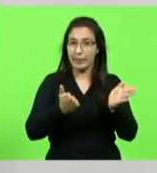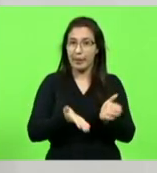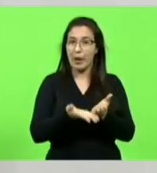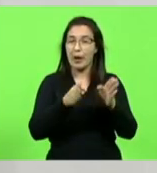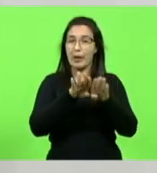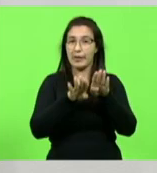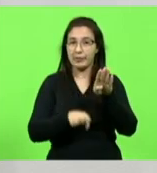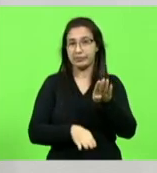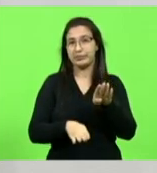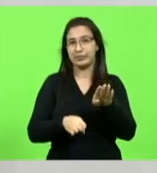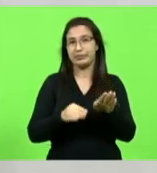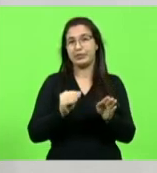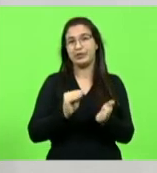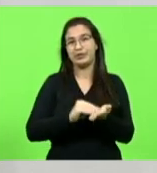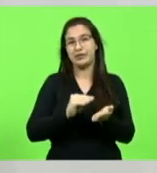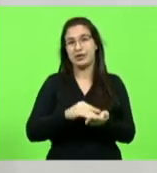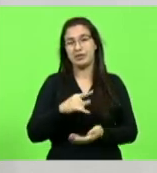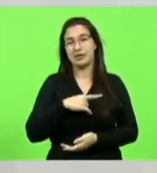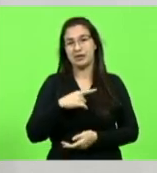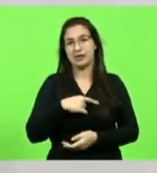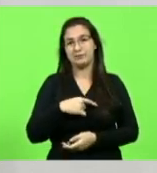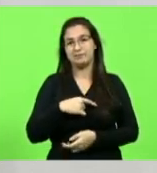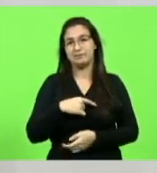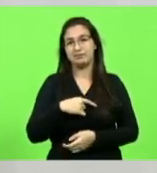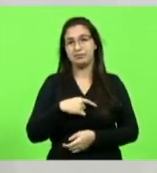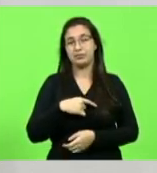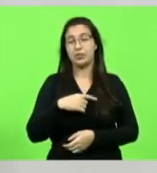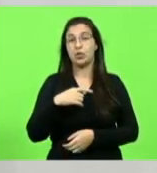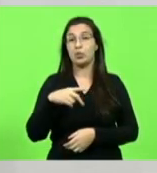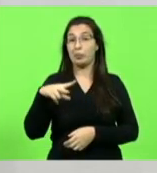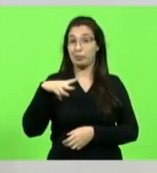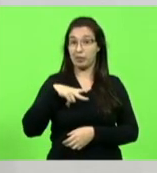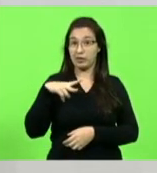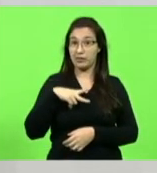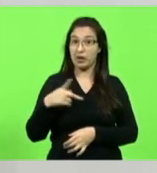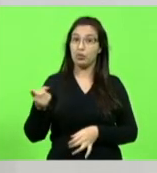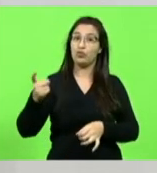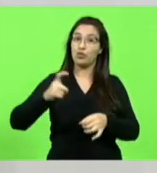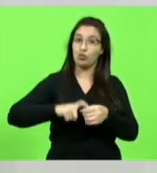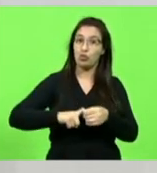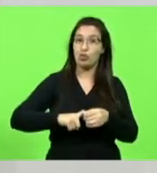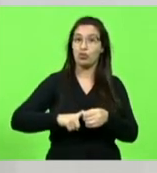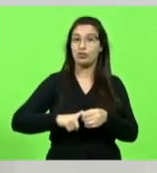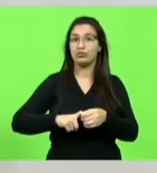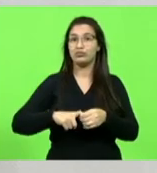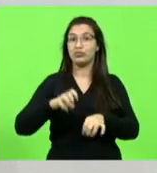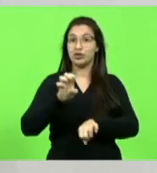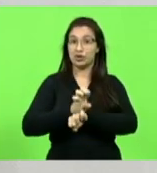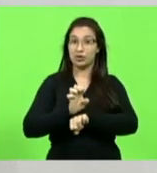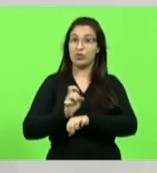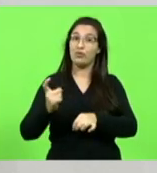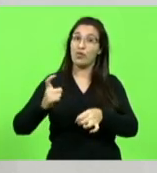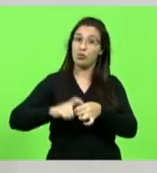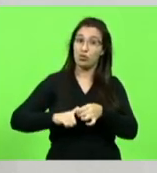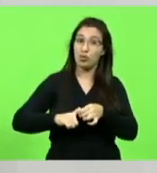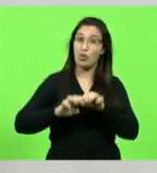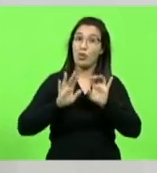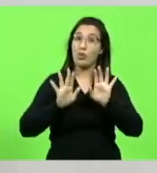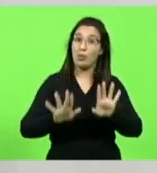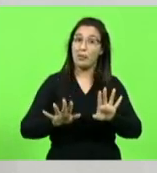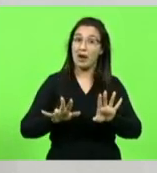voltou na capital, o ensino privado voltou na capital. O que não voltou ainda é o ensino da rede